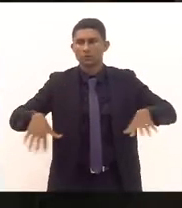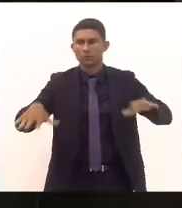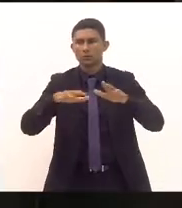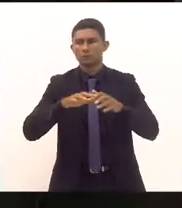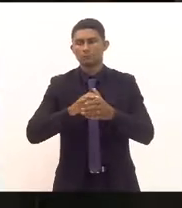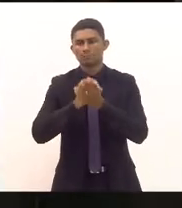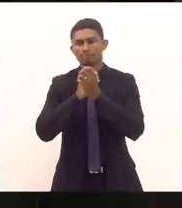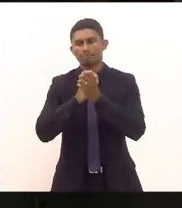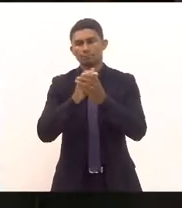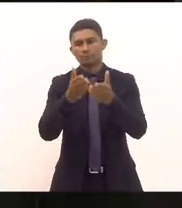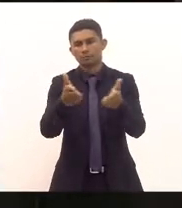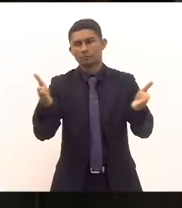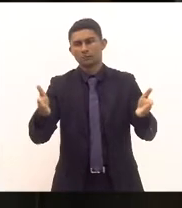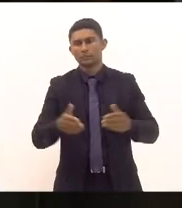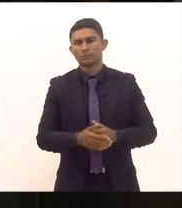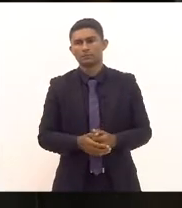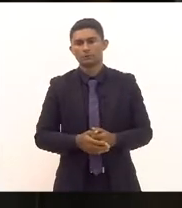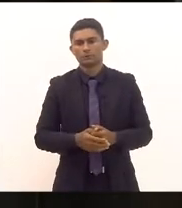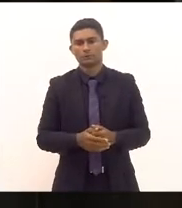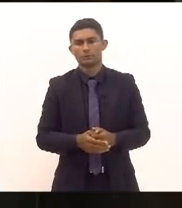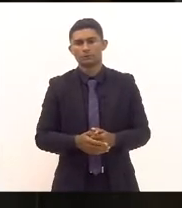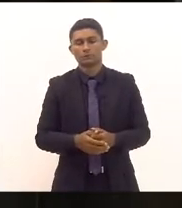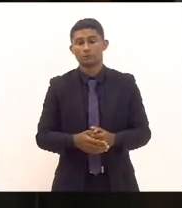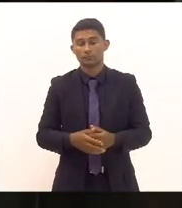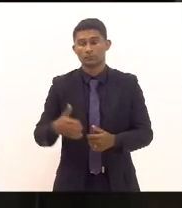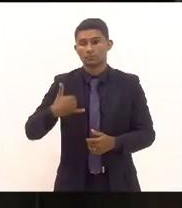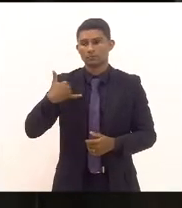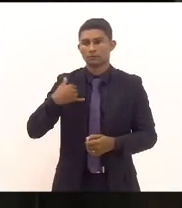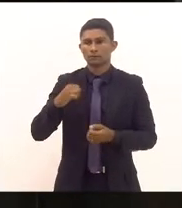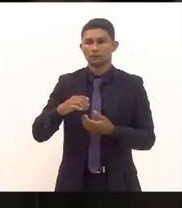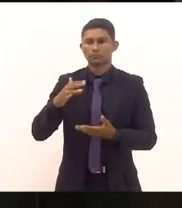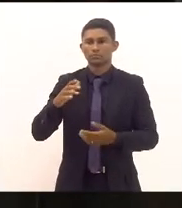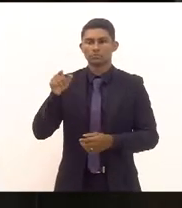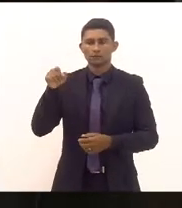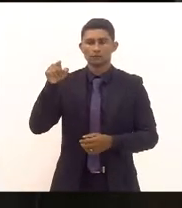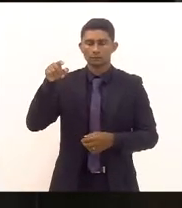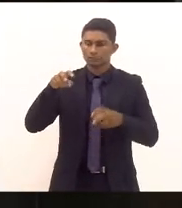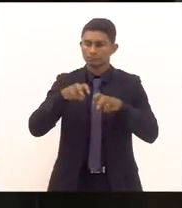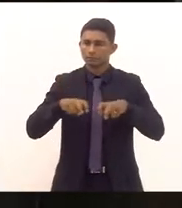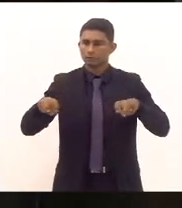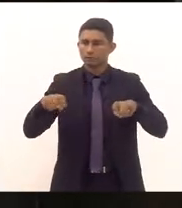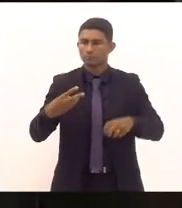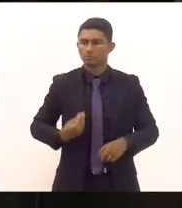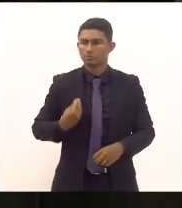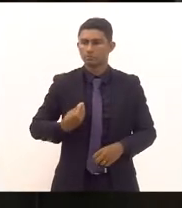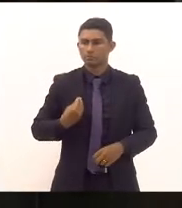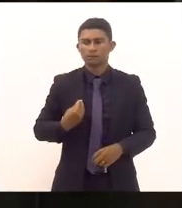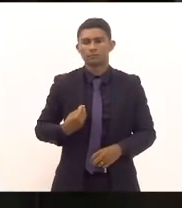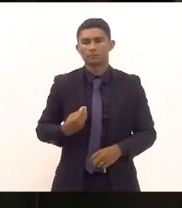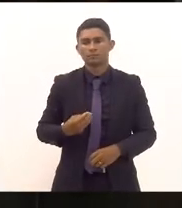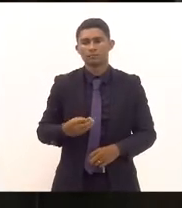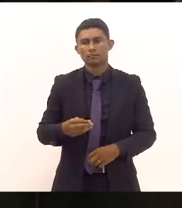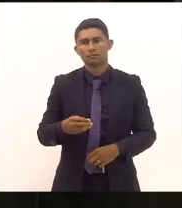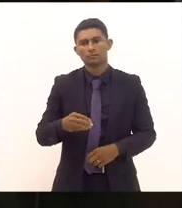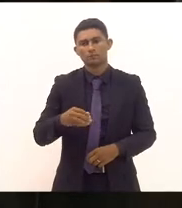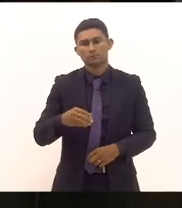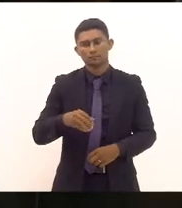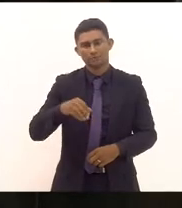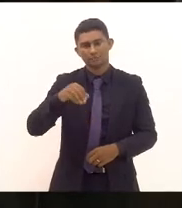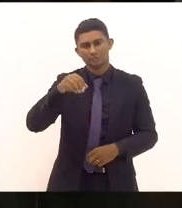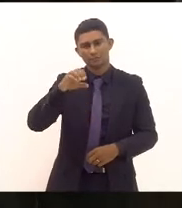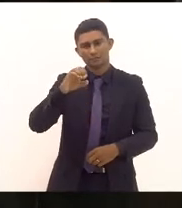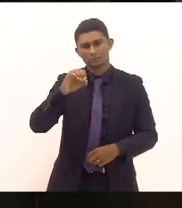plenário reverenciando a minha mais velha que presente compondo a mesa uma meninazinha de Oxum sua